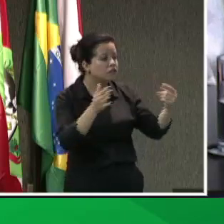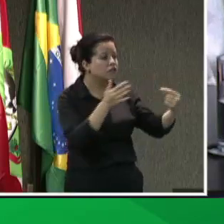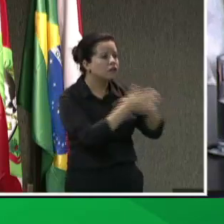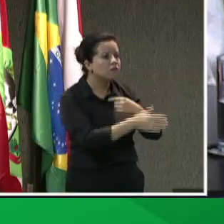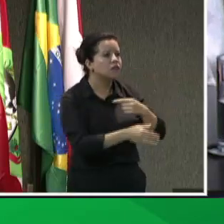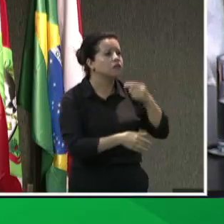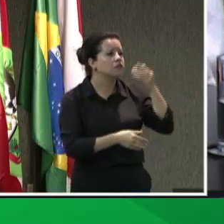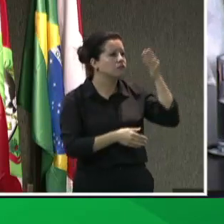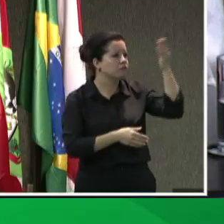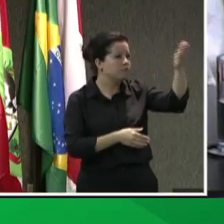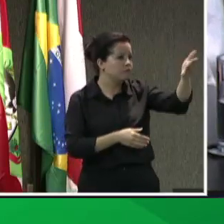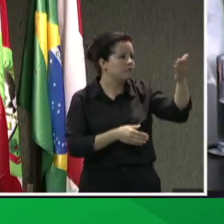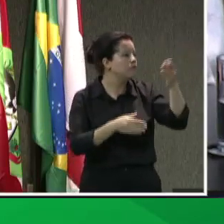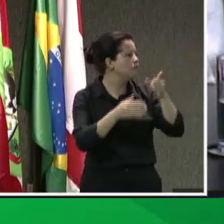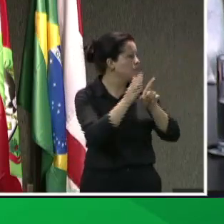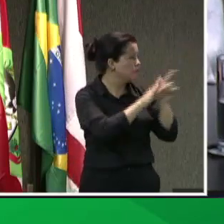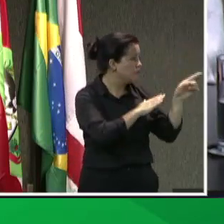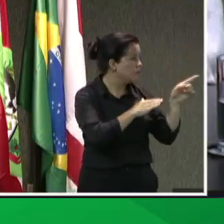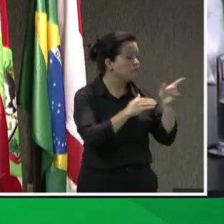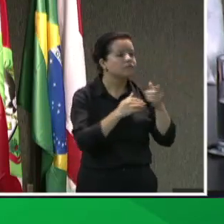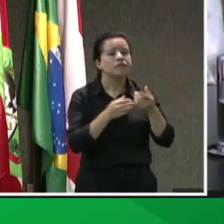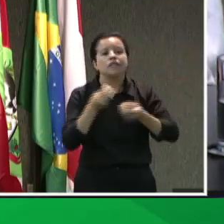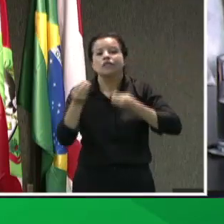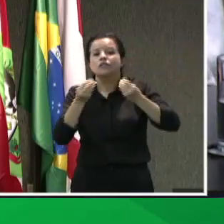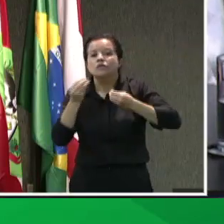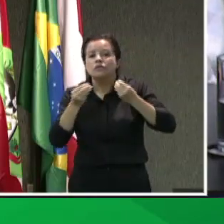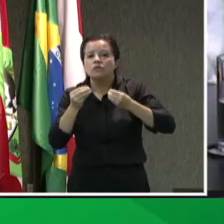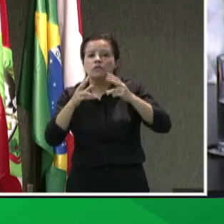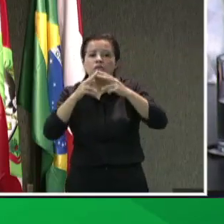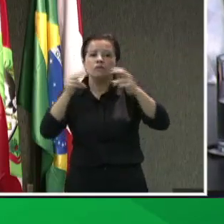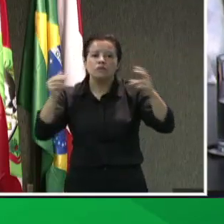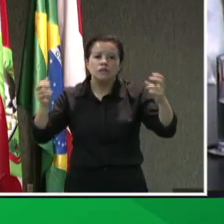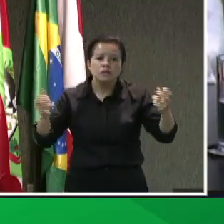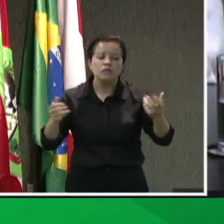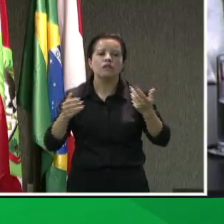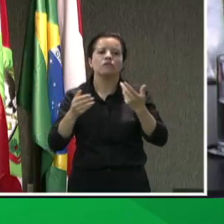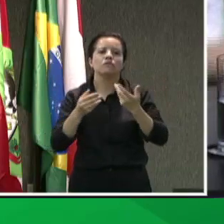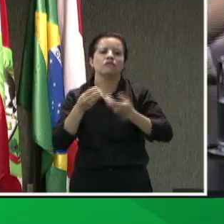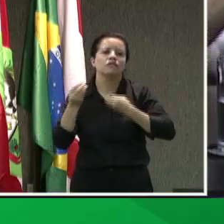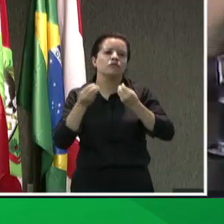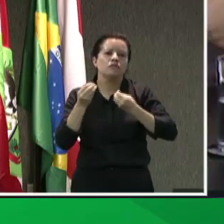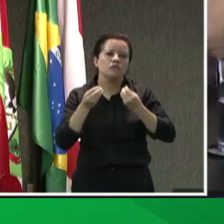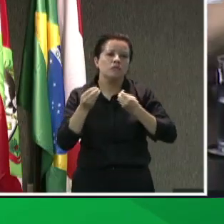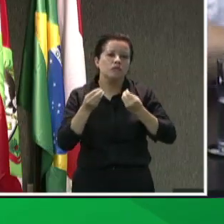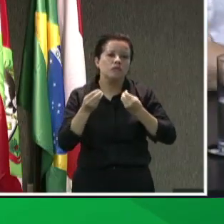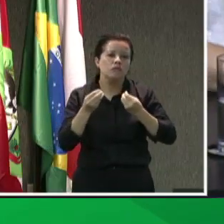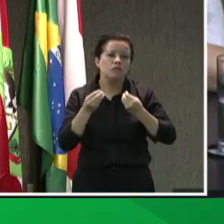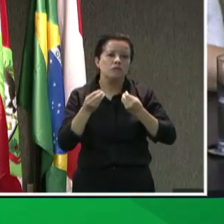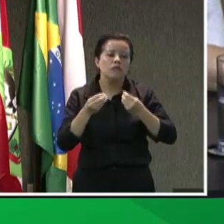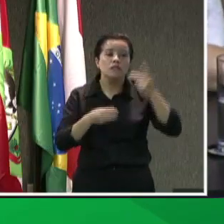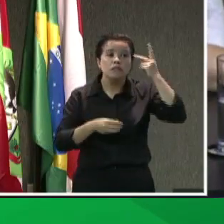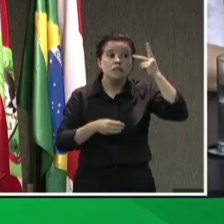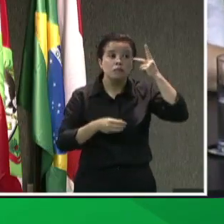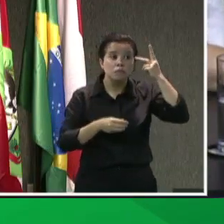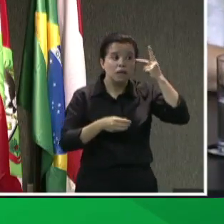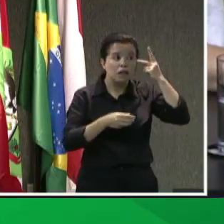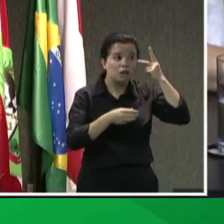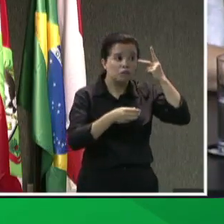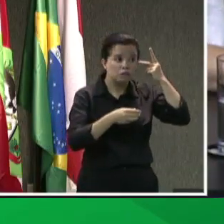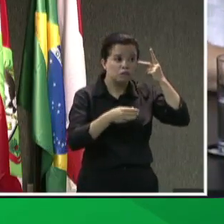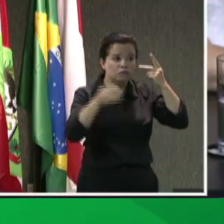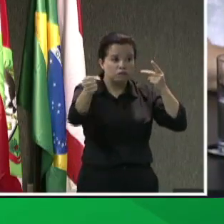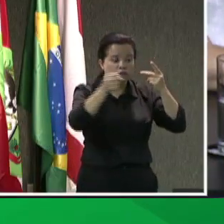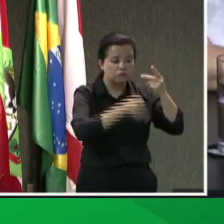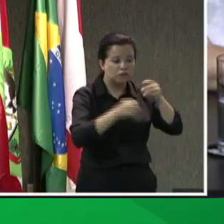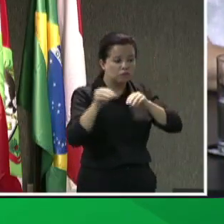pessoa que fez essa pergunta, de como é que é feito em Florianópolis, na Grande Florianópolis. Foi alguém que eu acho que veio de São Paulo, que